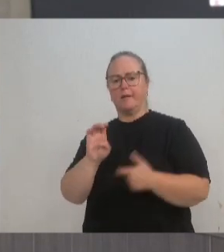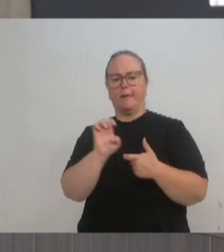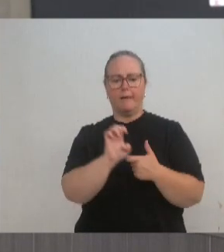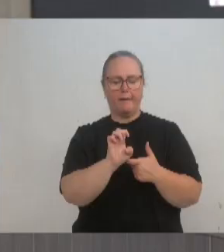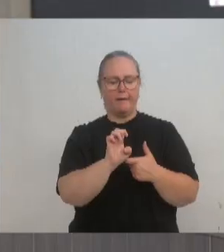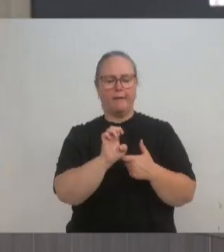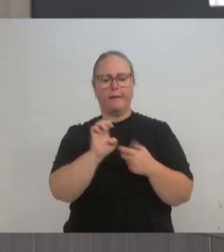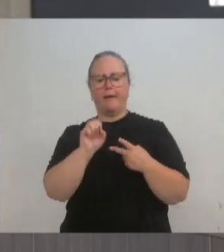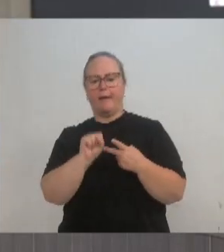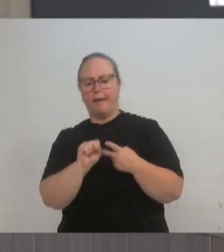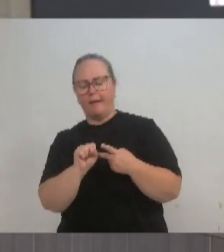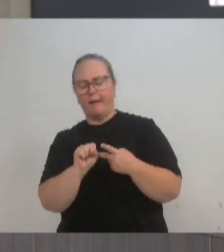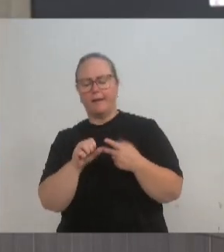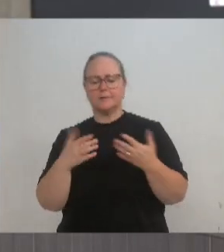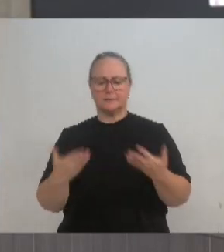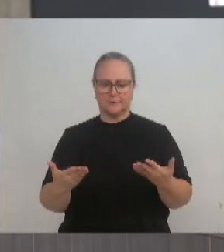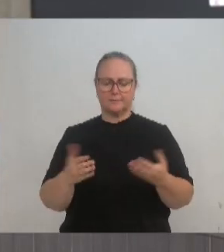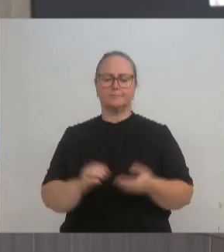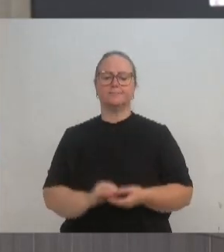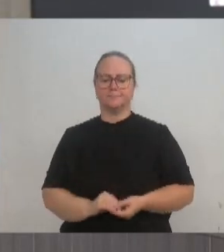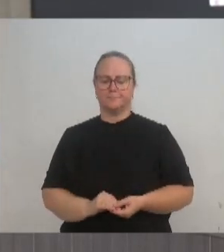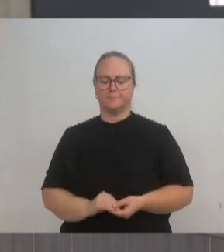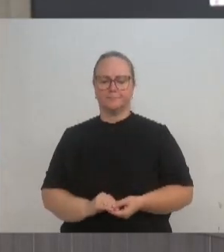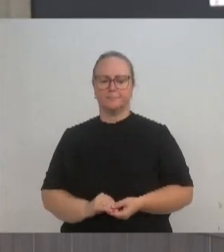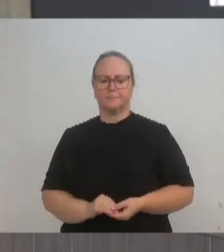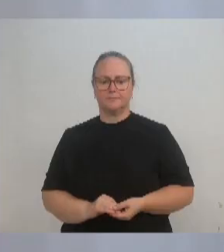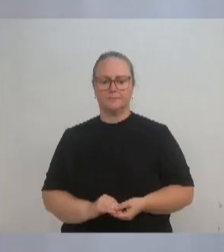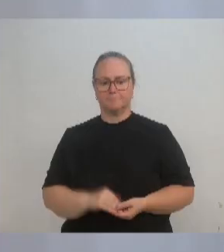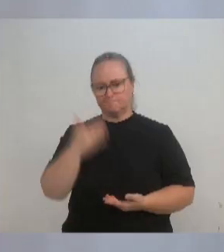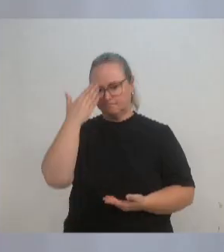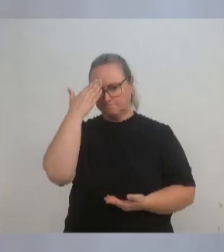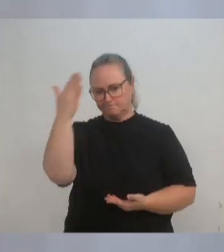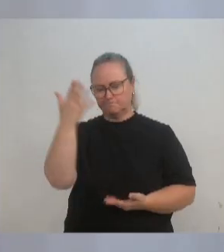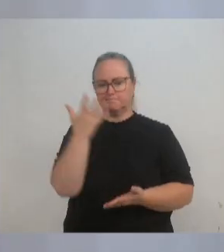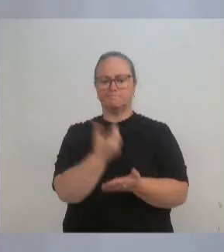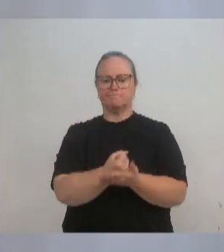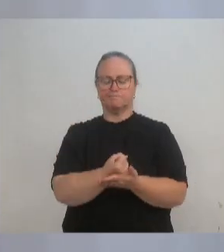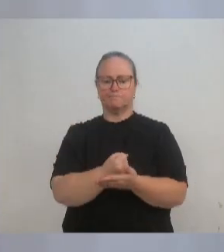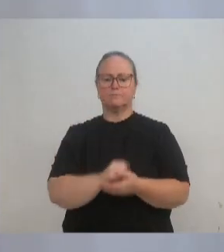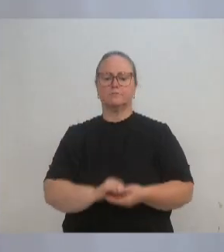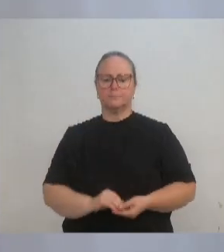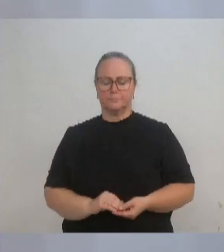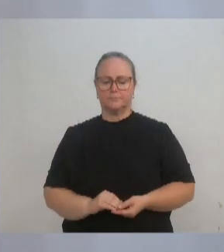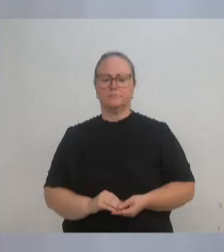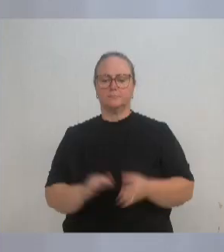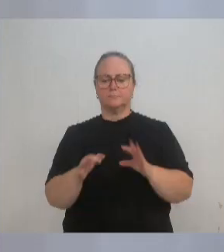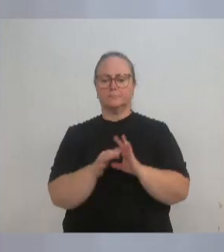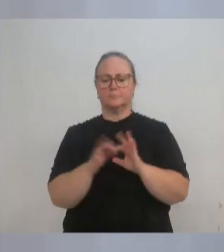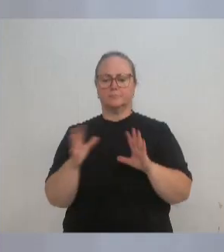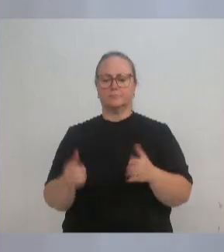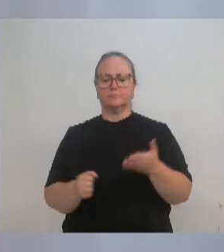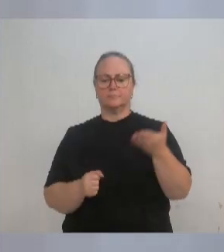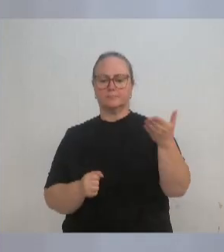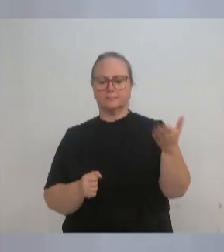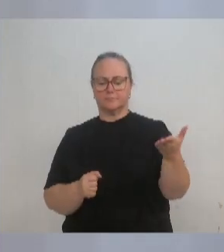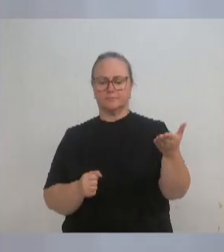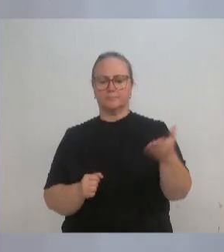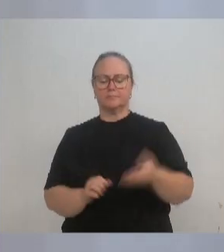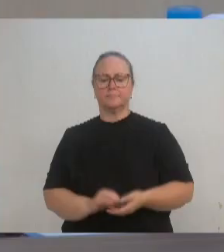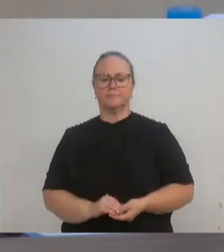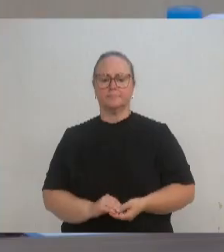importante frisar essa característica do nosso trabalho. Obrigado. Incluo a sua fala no meu pronunciamento, com autorização do presidente.